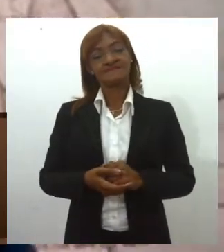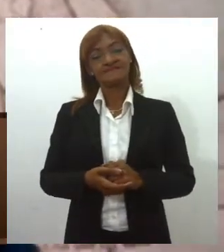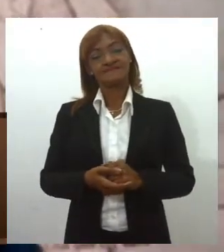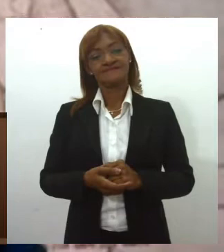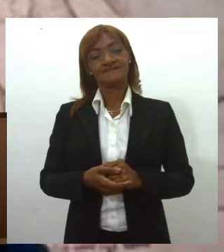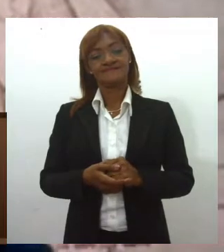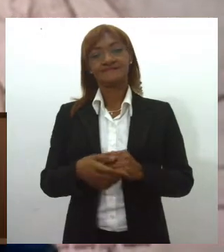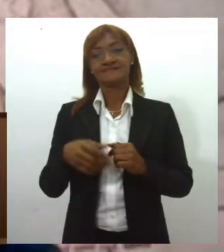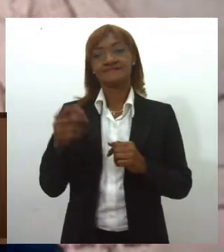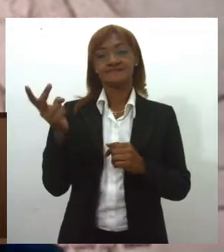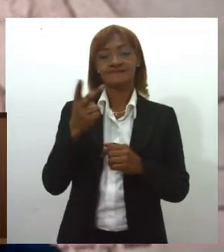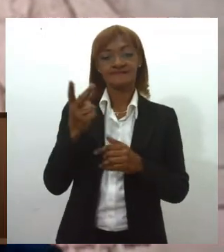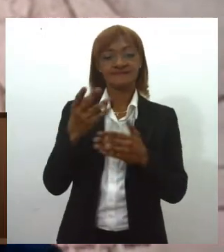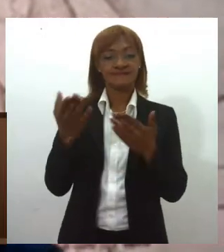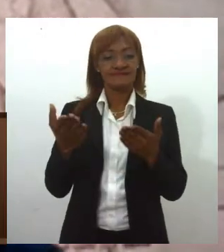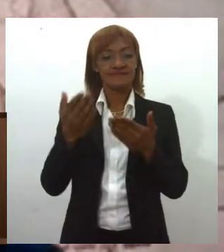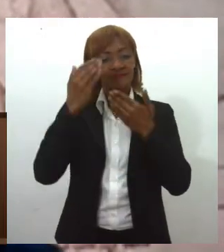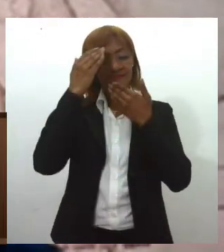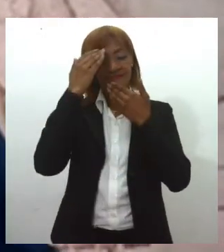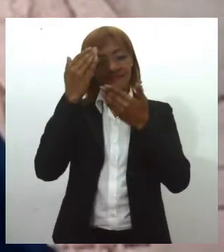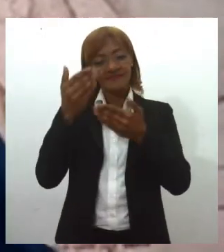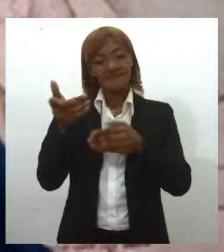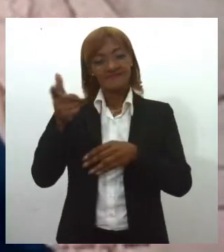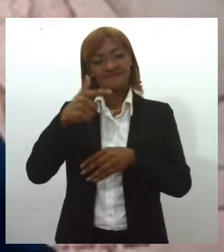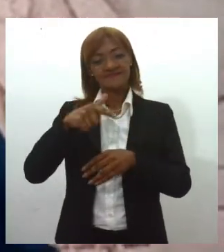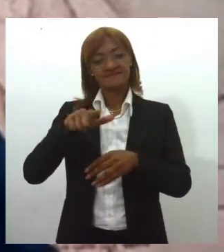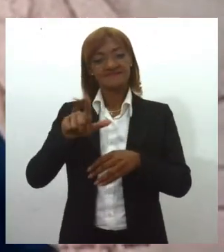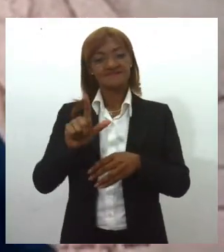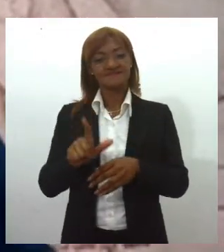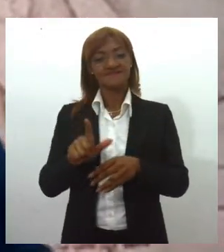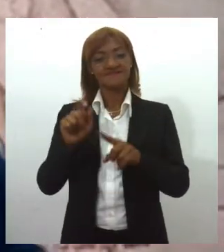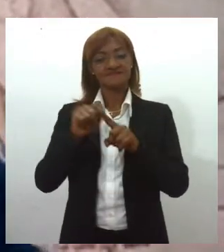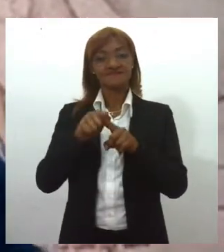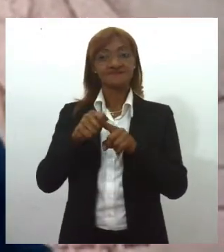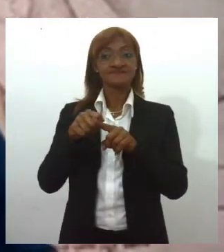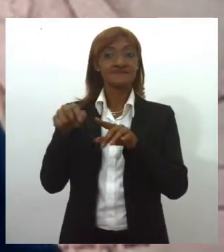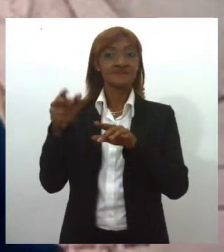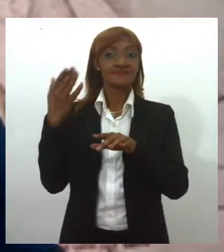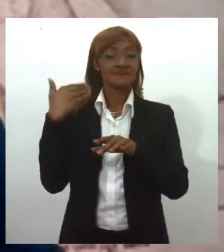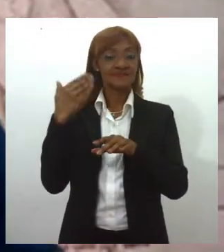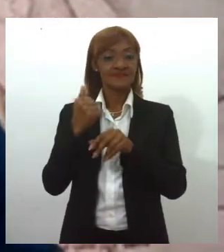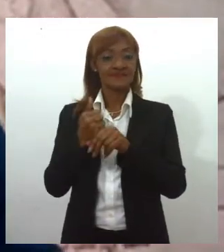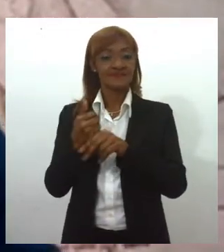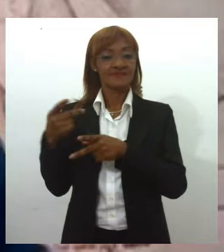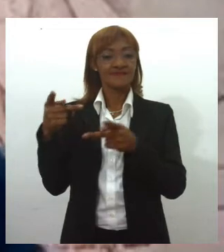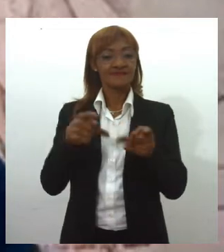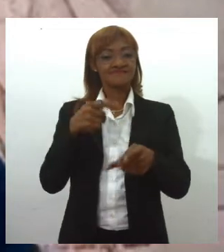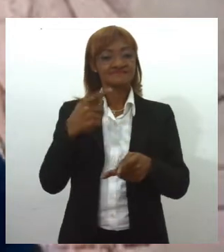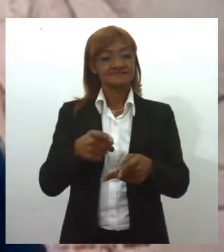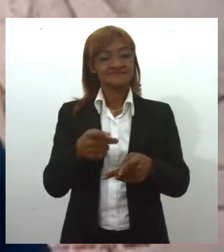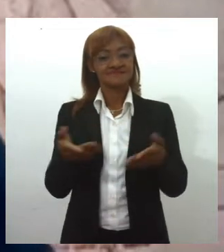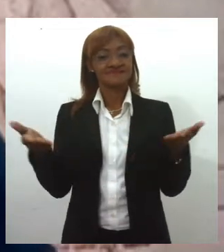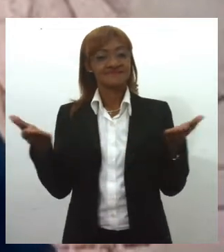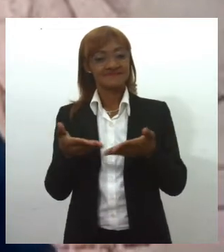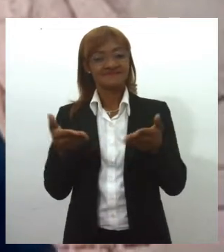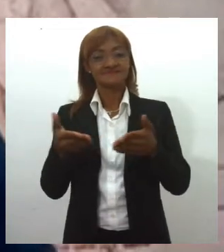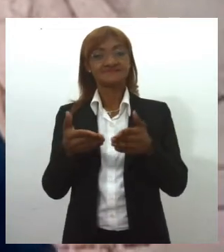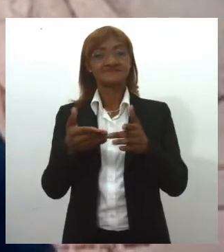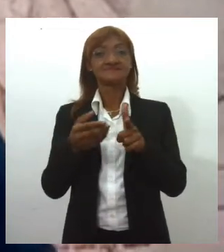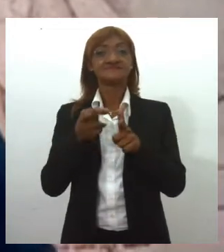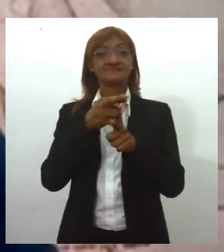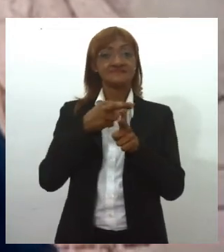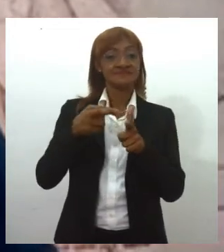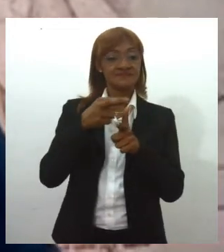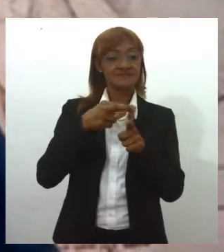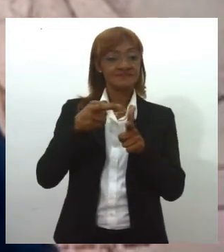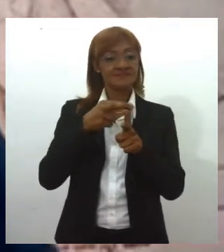Sara, Kátia, eu agradeço novamente o convite. Eu estive aqui no mês passado para falar de mama. Estou aqui falando de próstata, mas a gente está